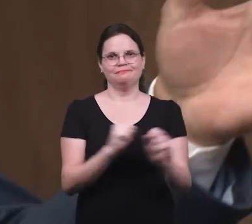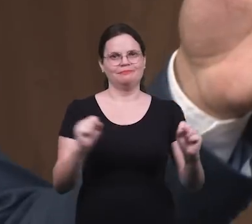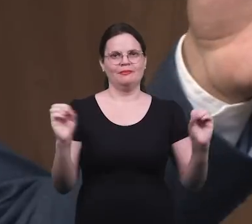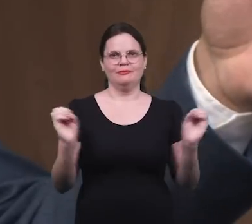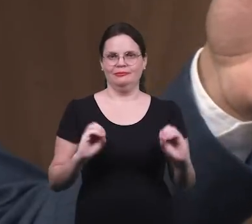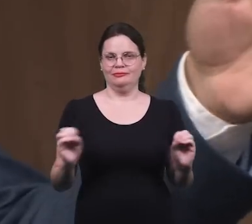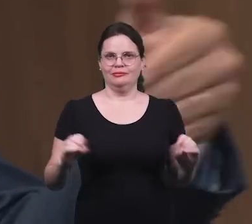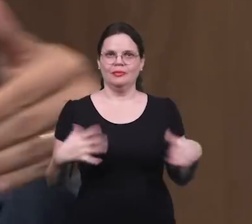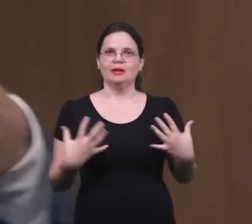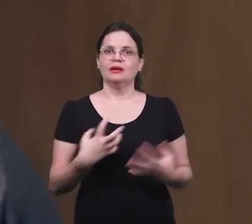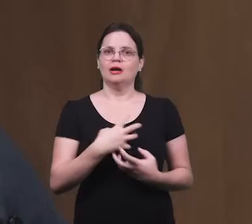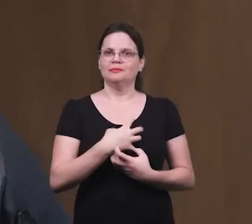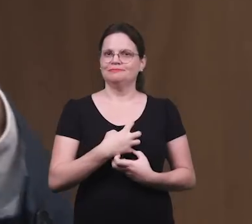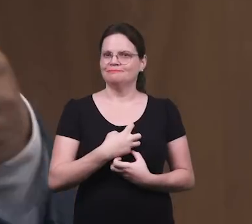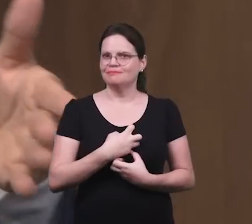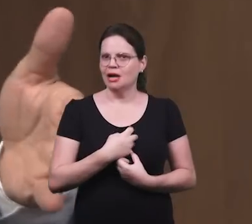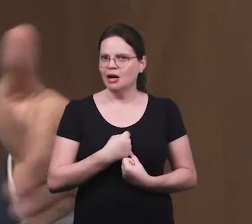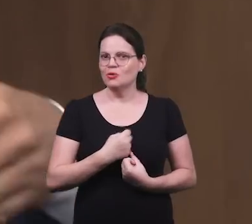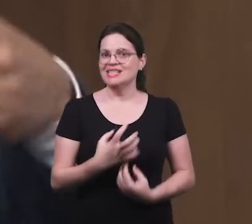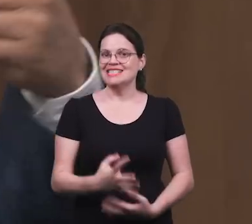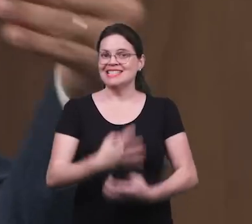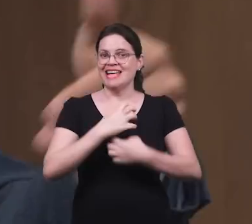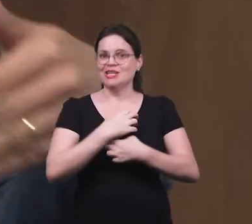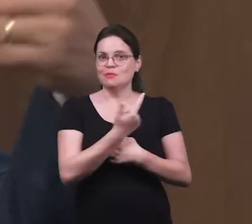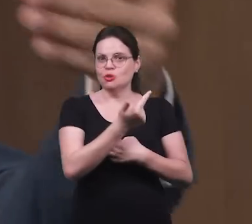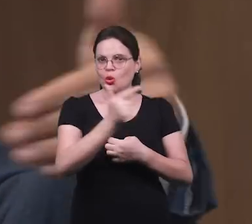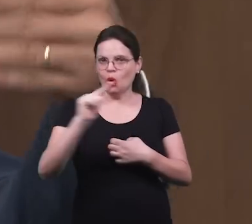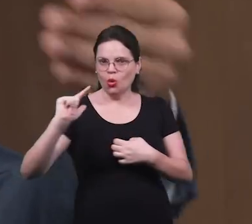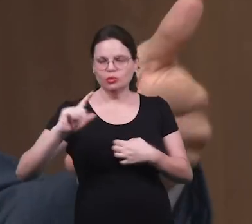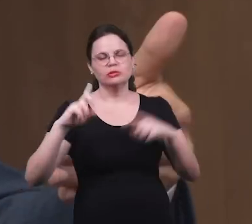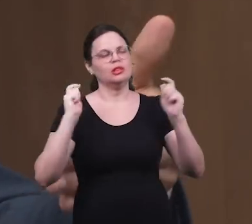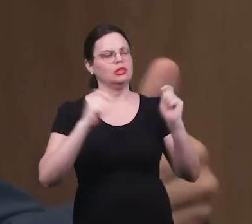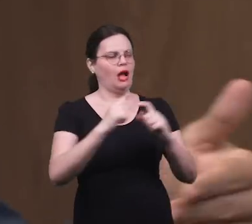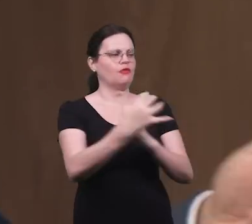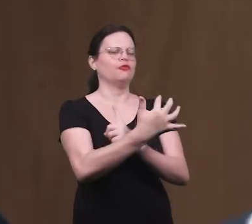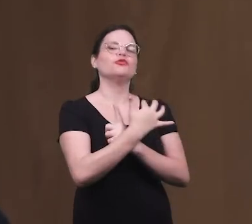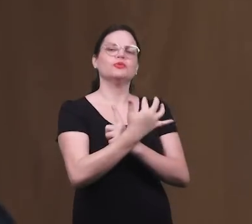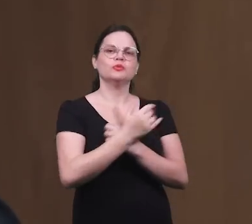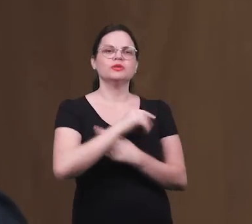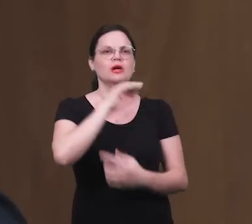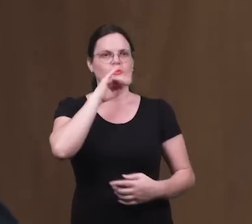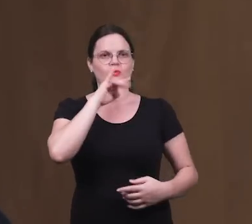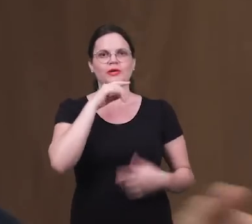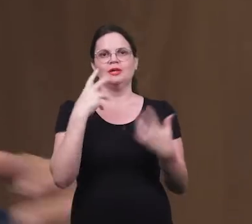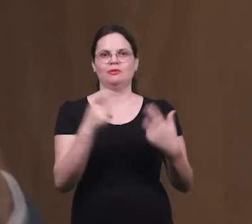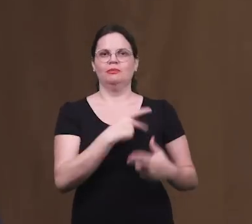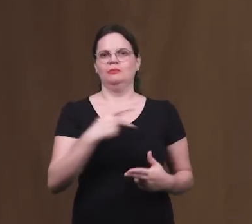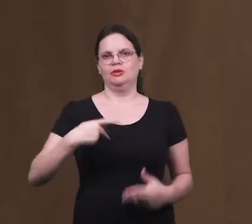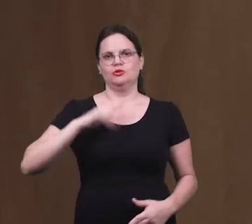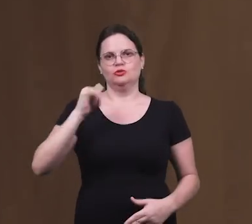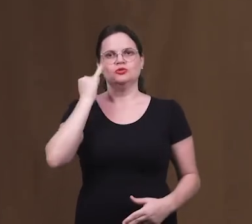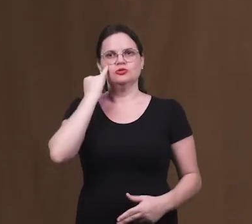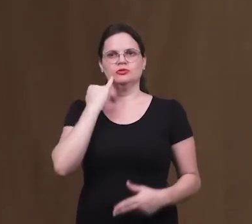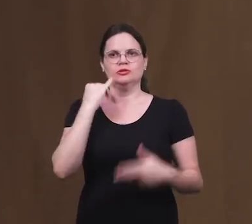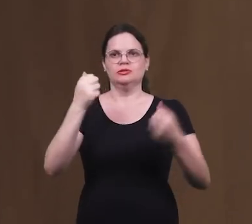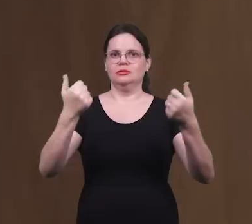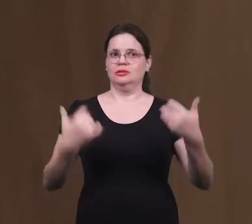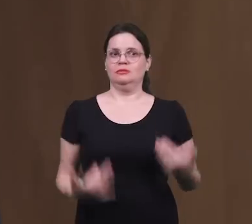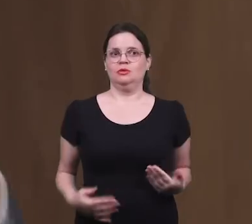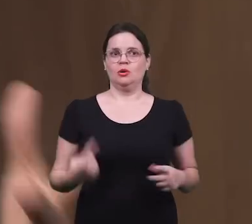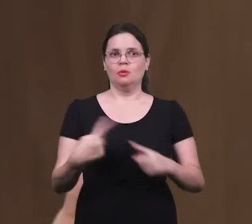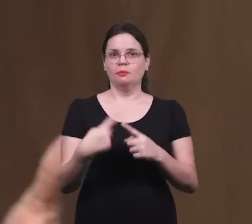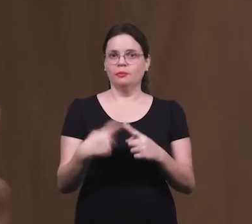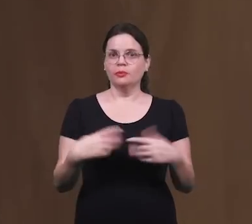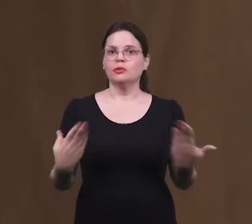Então sim, a mágoa pode abrir uma porta para outros sentimentos, como o pastor Josias mencionou. É uma enfermidade que